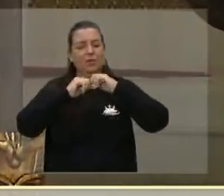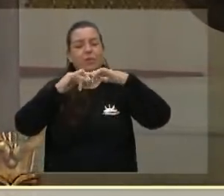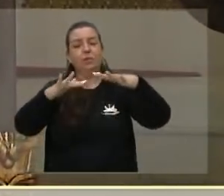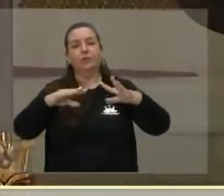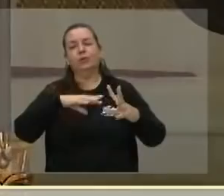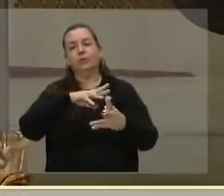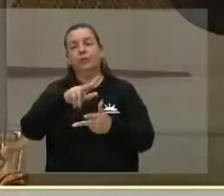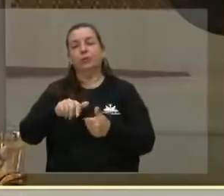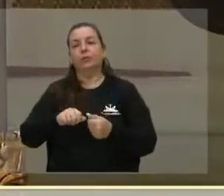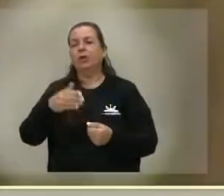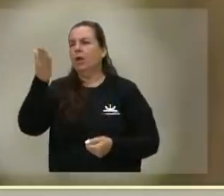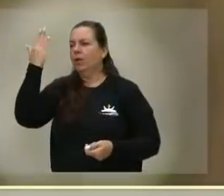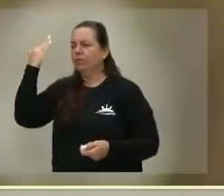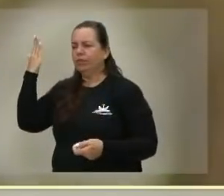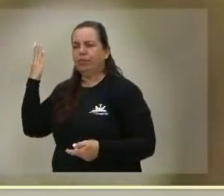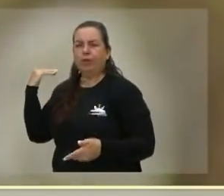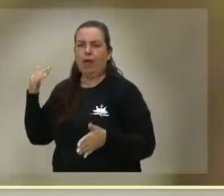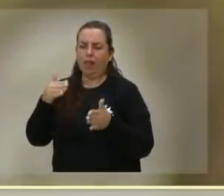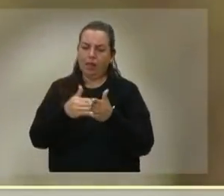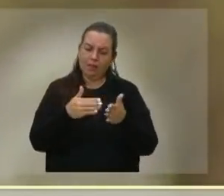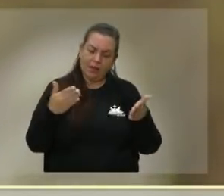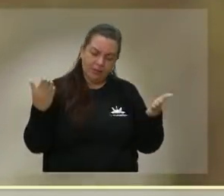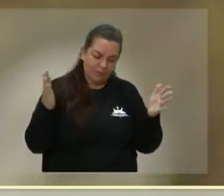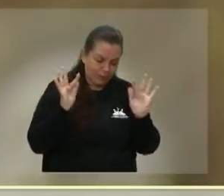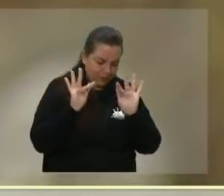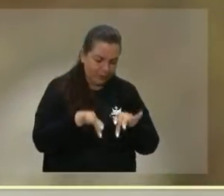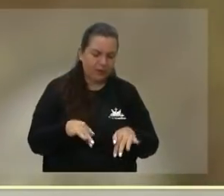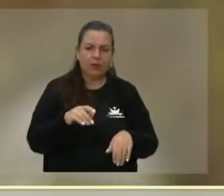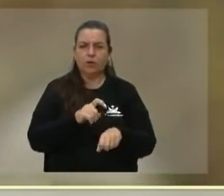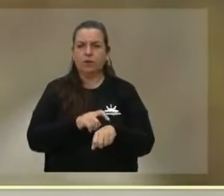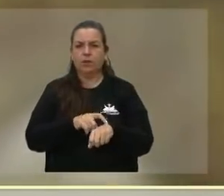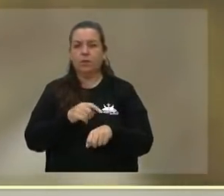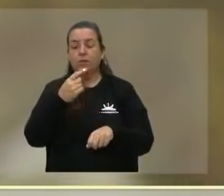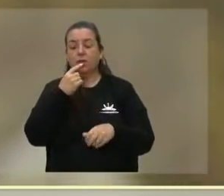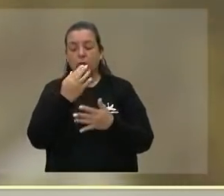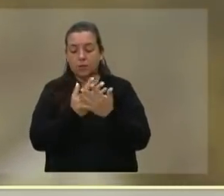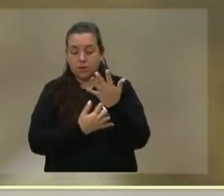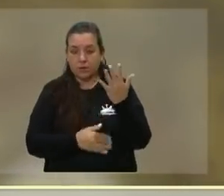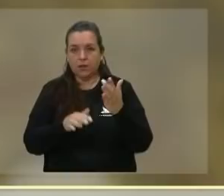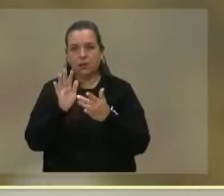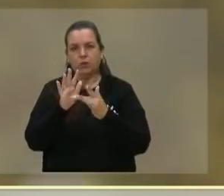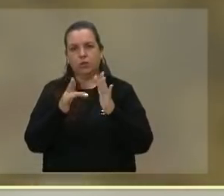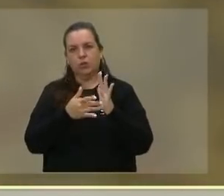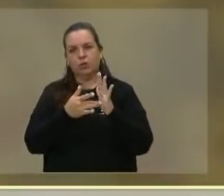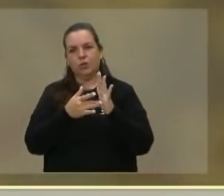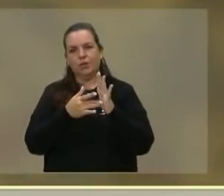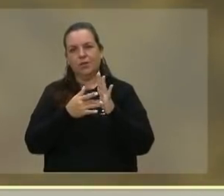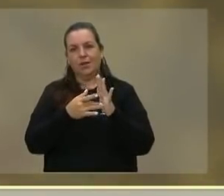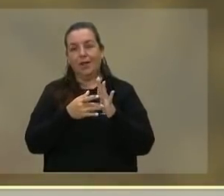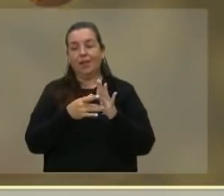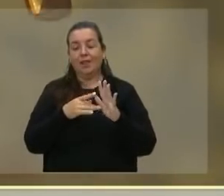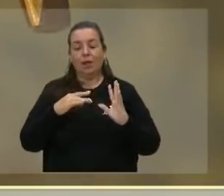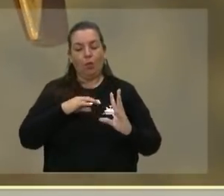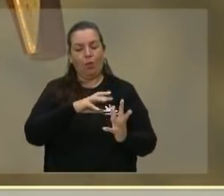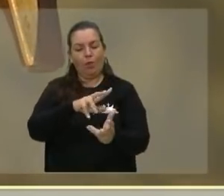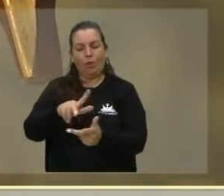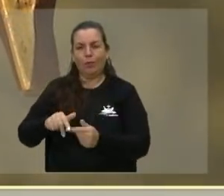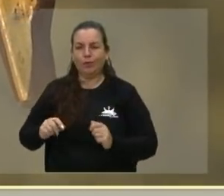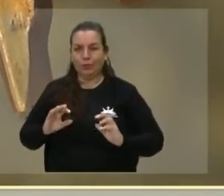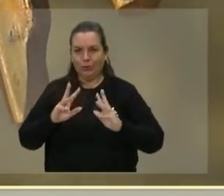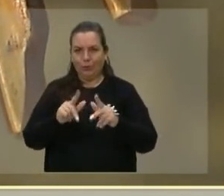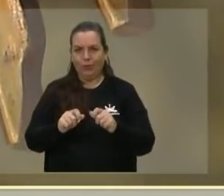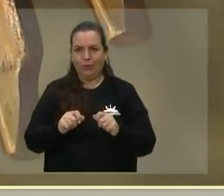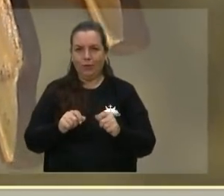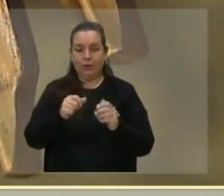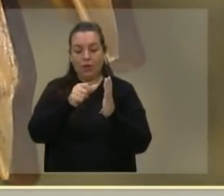desde os primórdios até o fim dos tempos é o sangue de jesus correndo na humanidade inteira então as